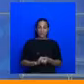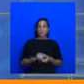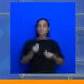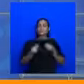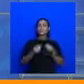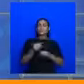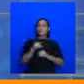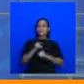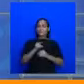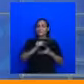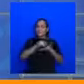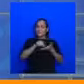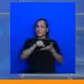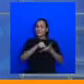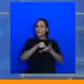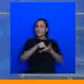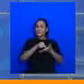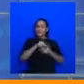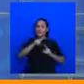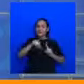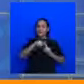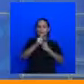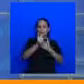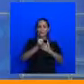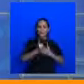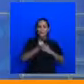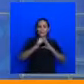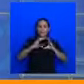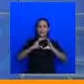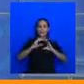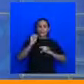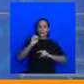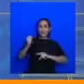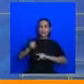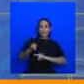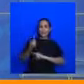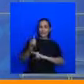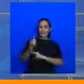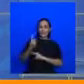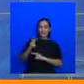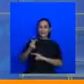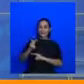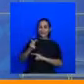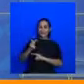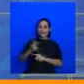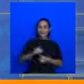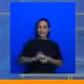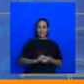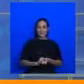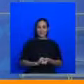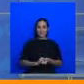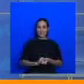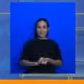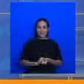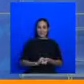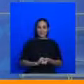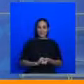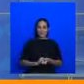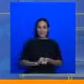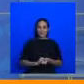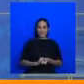Como é que você está indo? Está marcando. Mais um número chegando. Bola azul, 15. Azul, número 15.